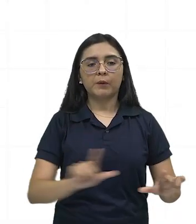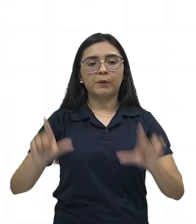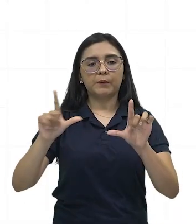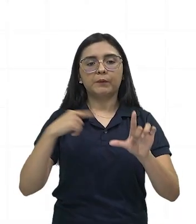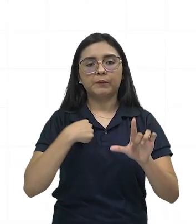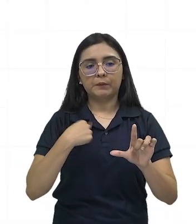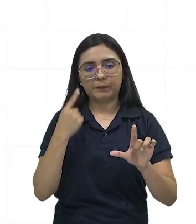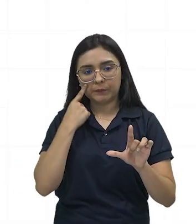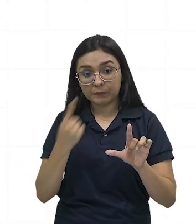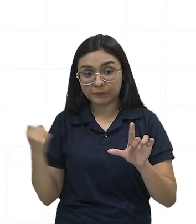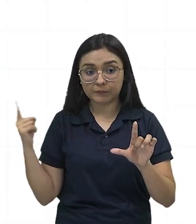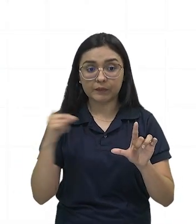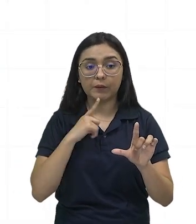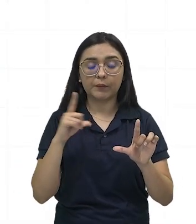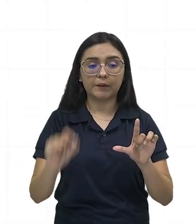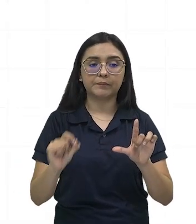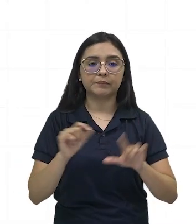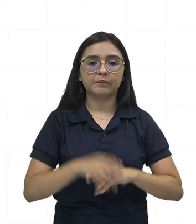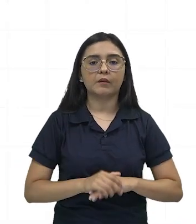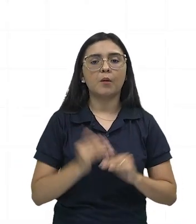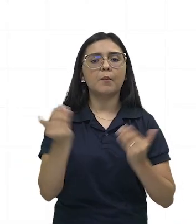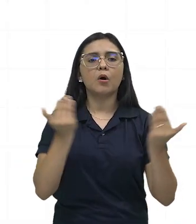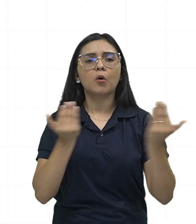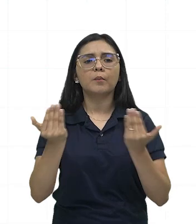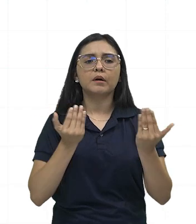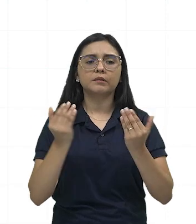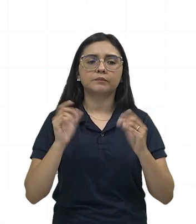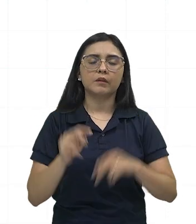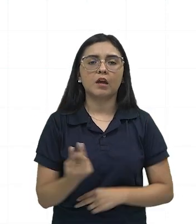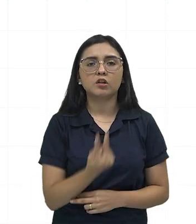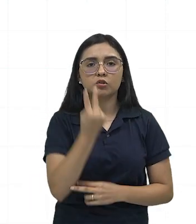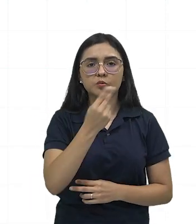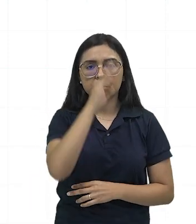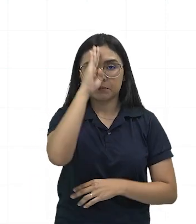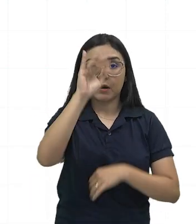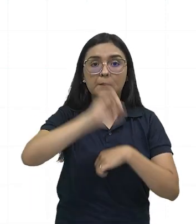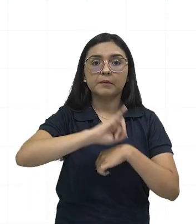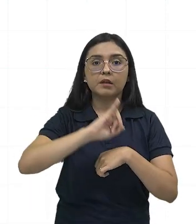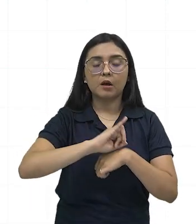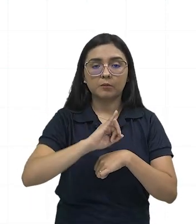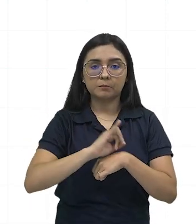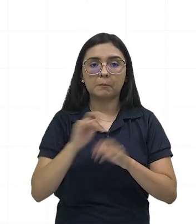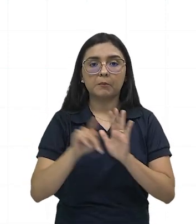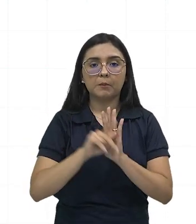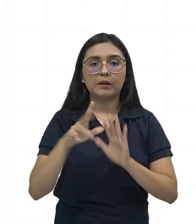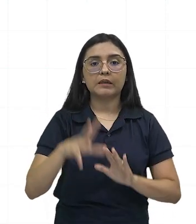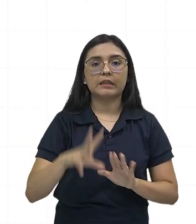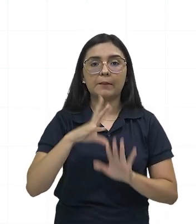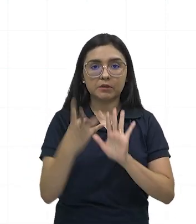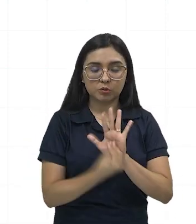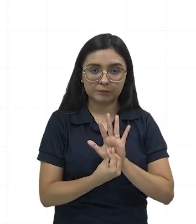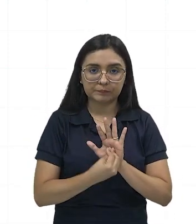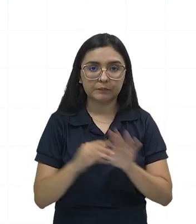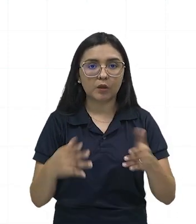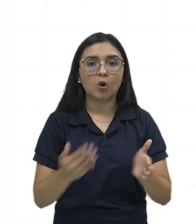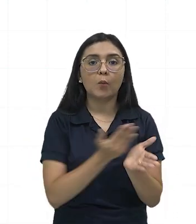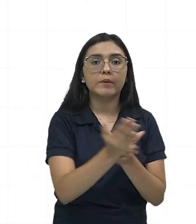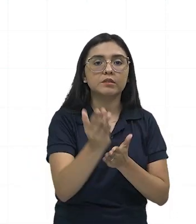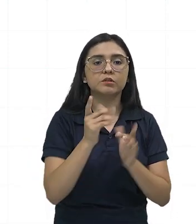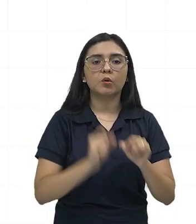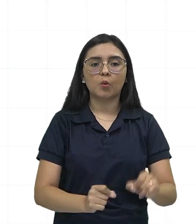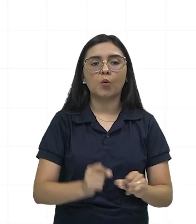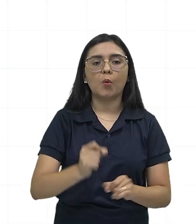nós temos aí uma comparação entre as duas principais capitais dentro da Amazônia, né? Então, começamos aí